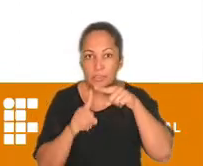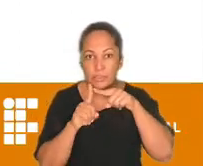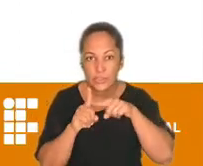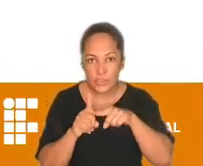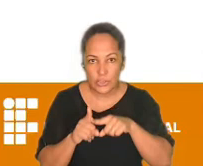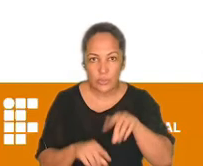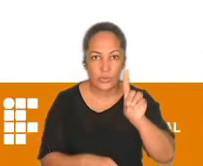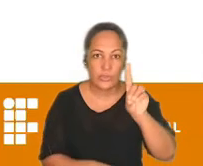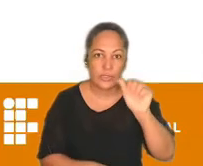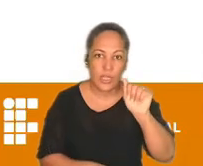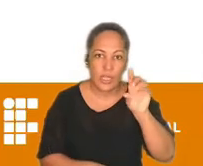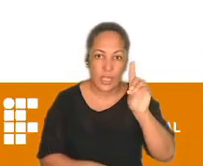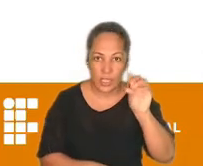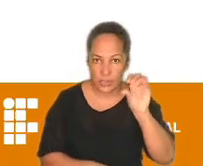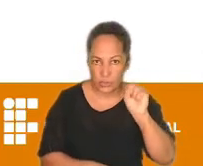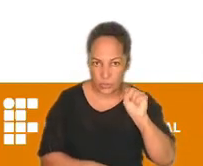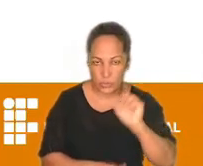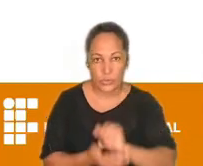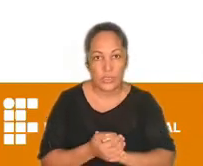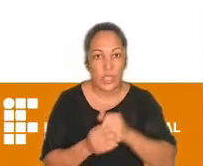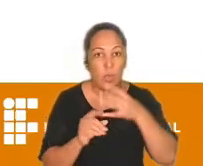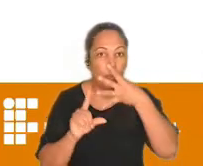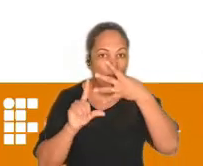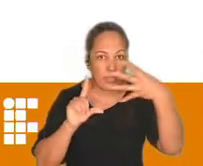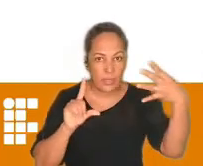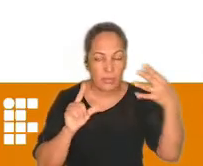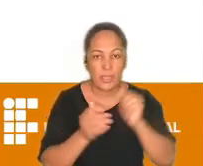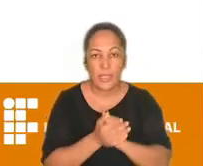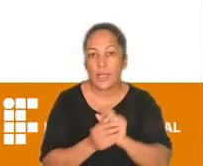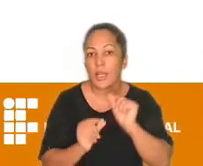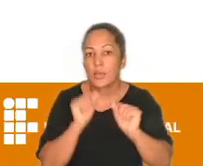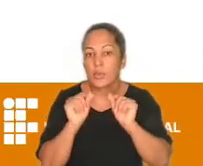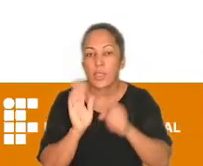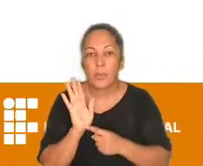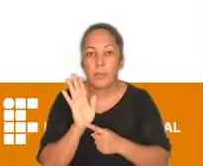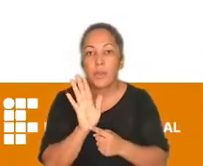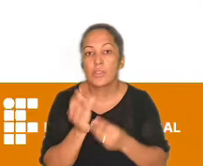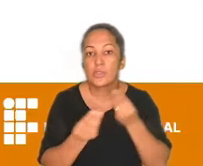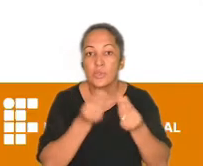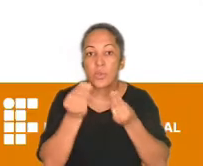O tipo de dado salvo em uma tabela diz respeito ao formato do dado.